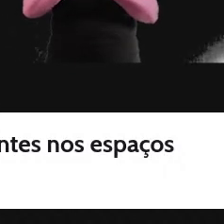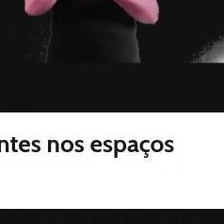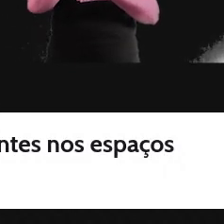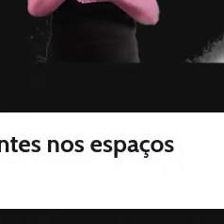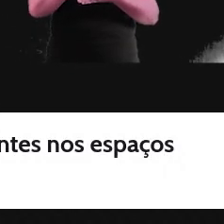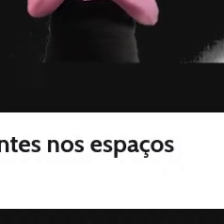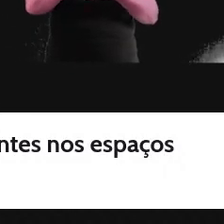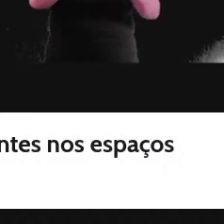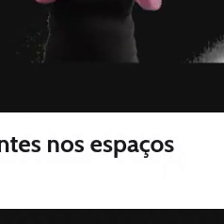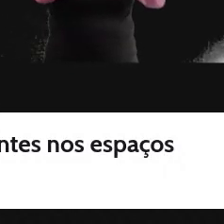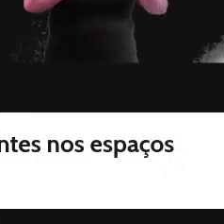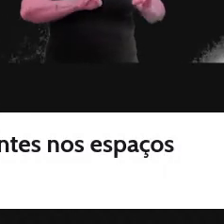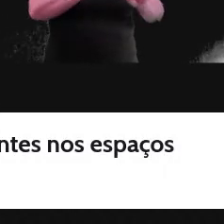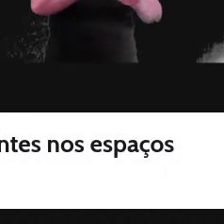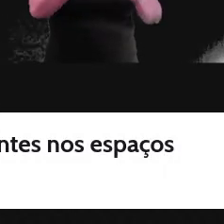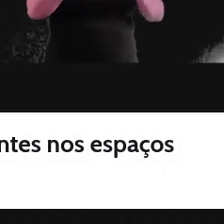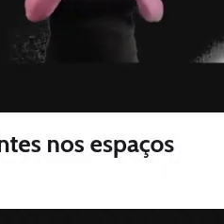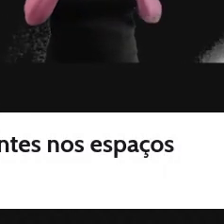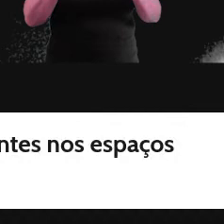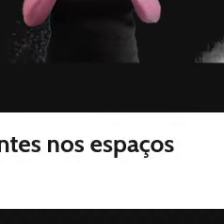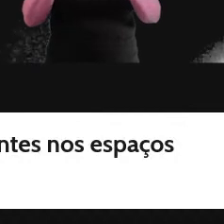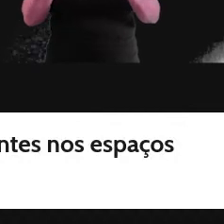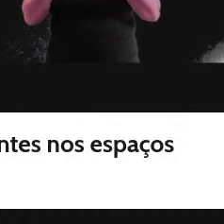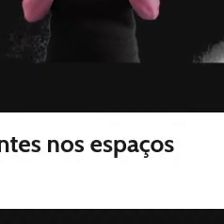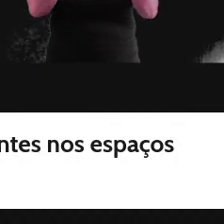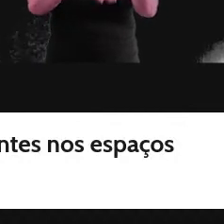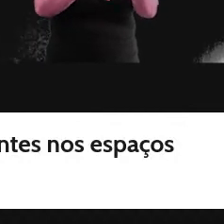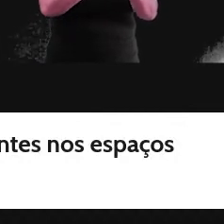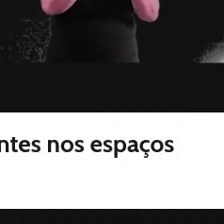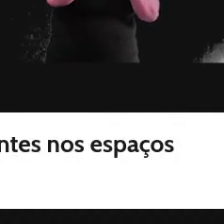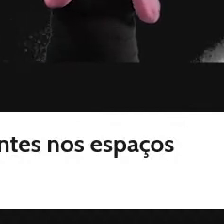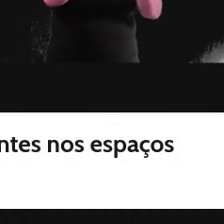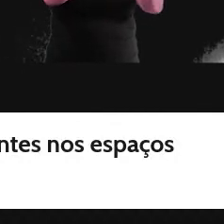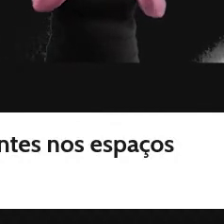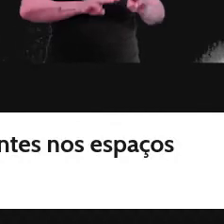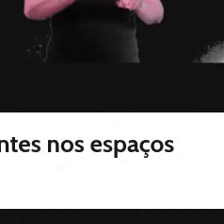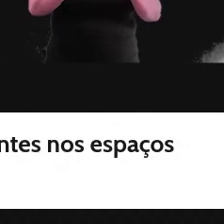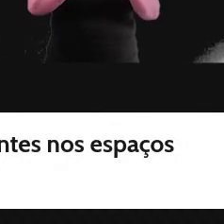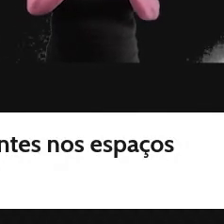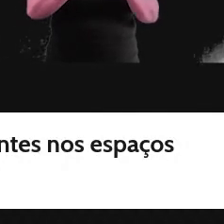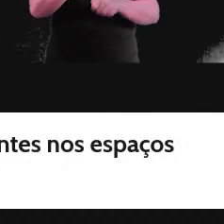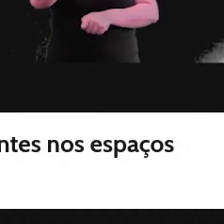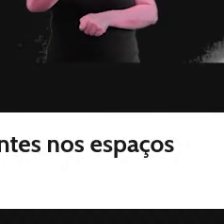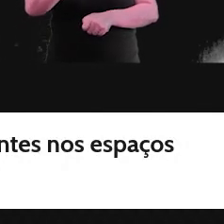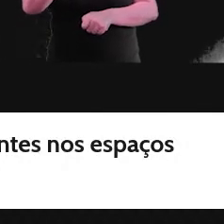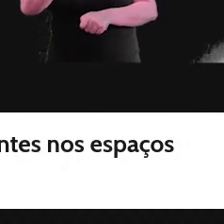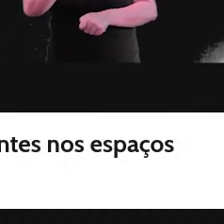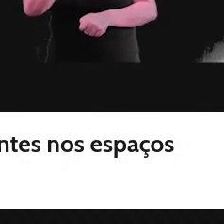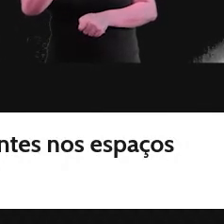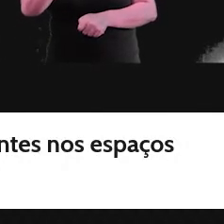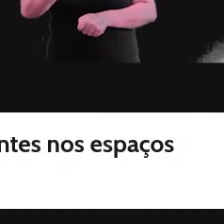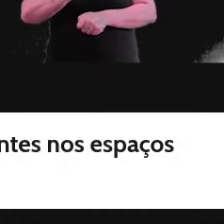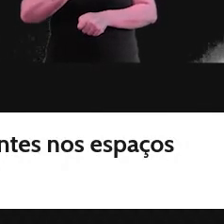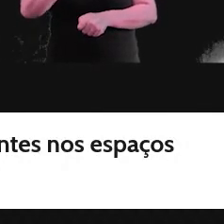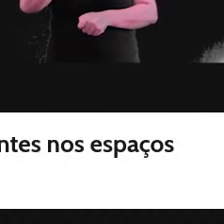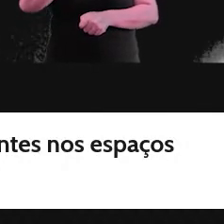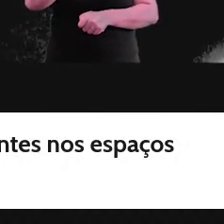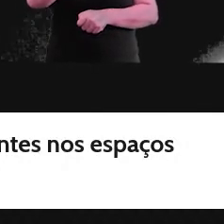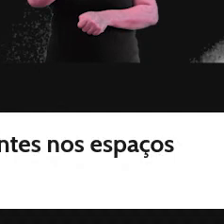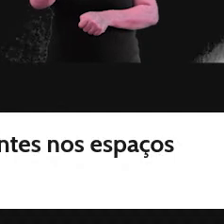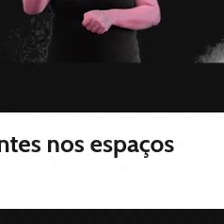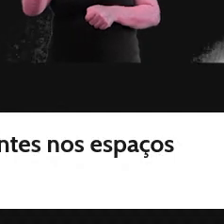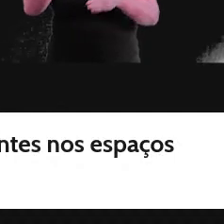só as do museu em si, mas para se chegar no museu. Então, quando a gente pensa num website, numa plataforma digital, numa